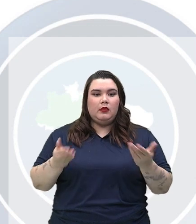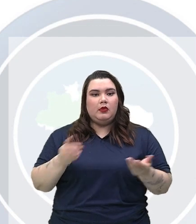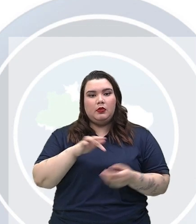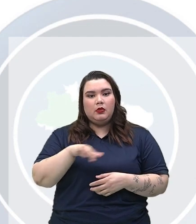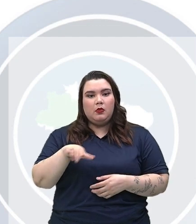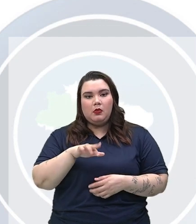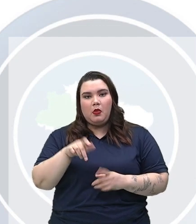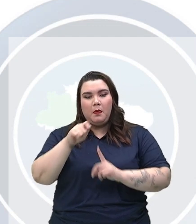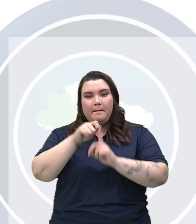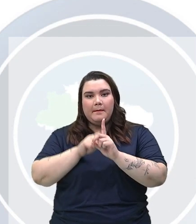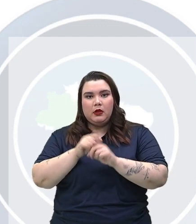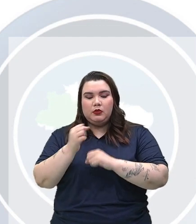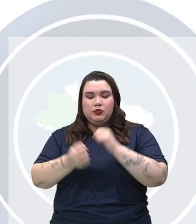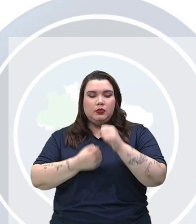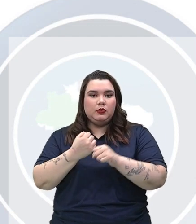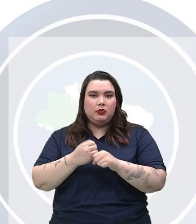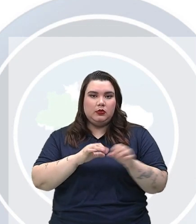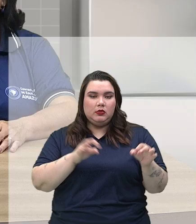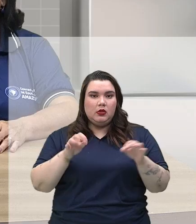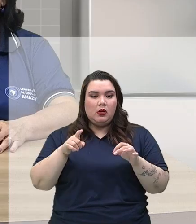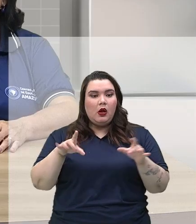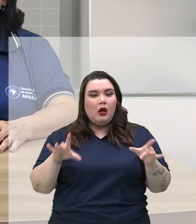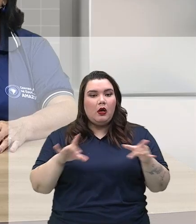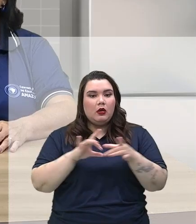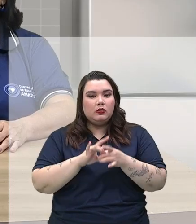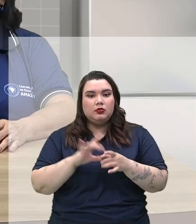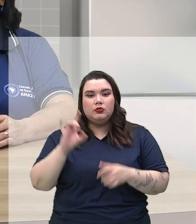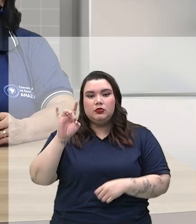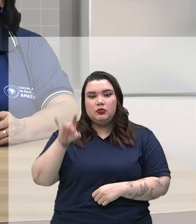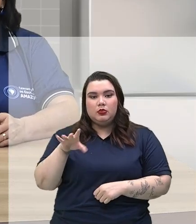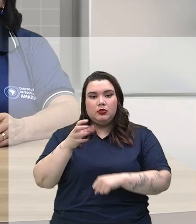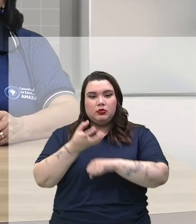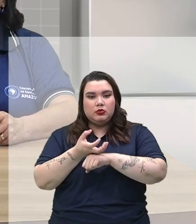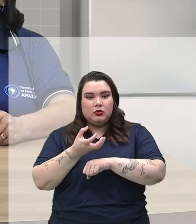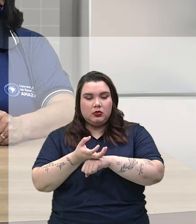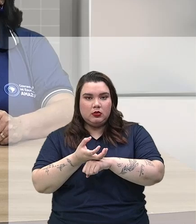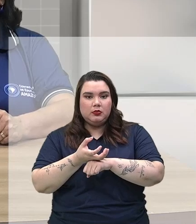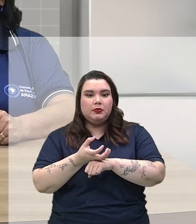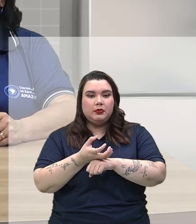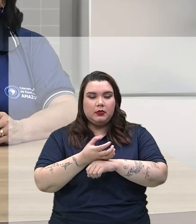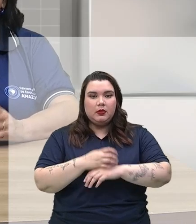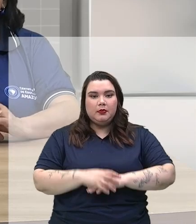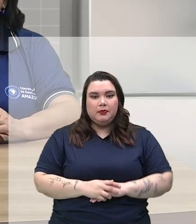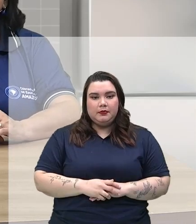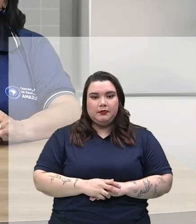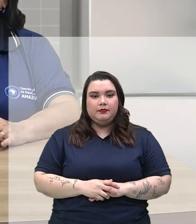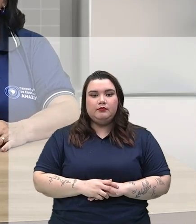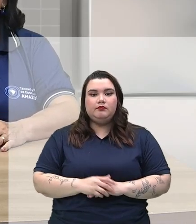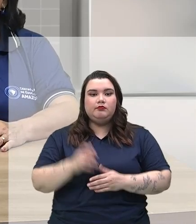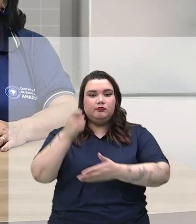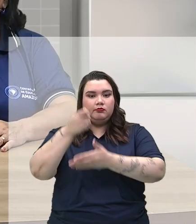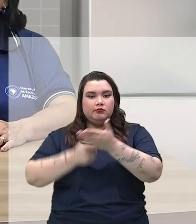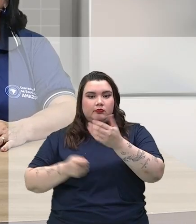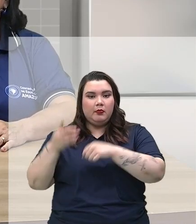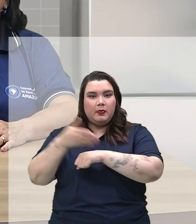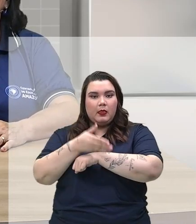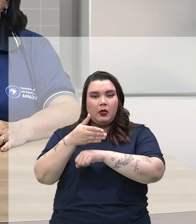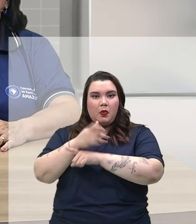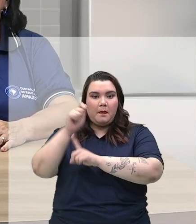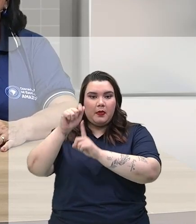ao mês do ano. Então, ele está ligado aí a esse primeiro módulo. Então, ficha de frequência